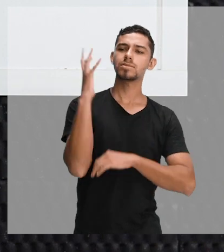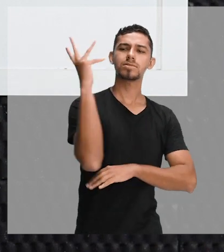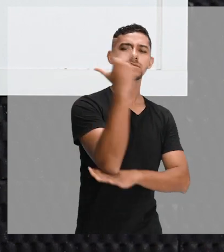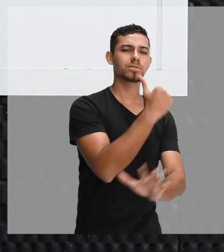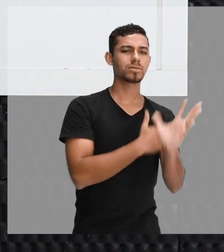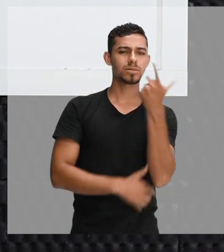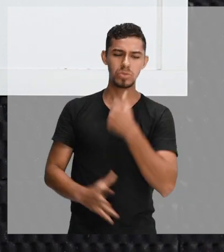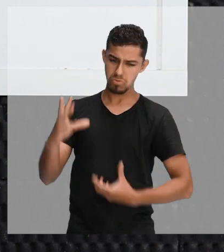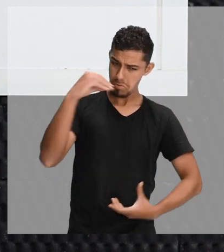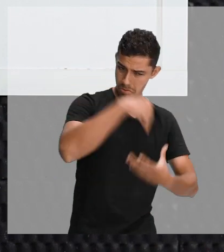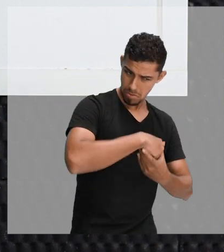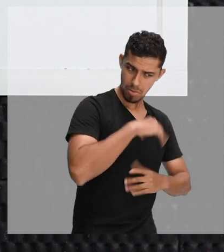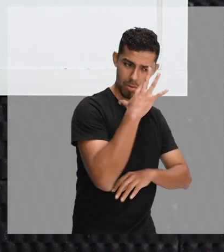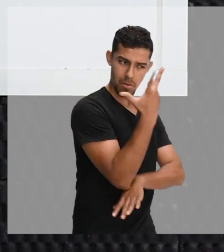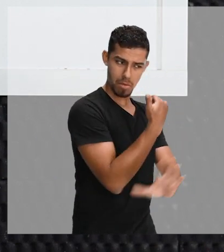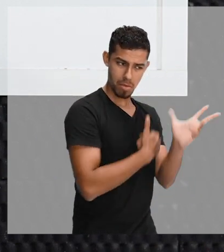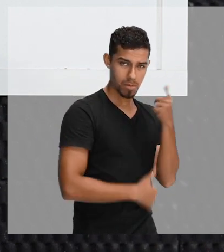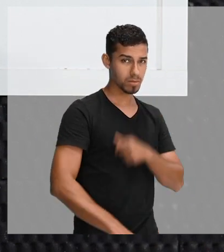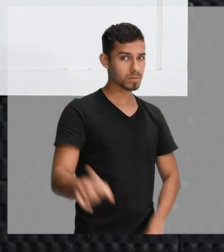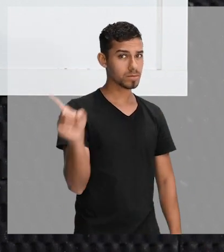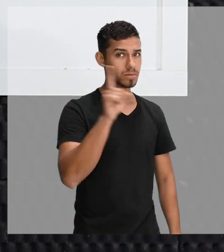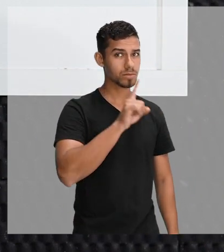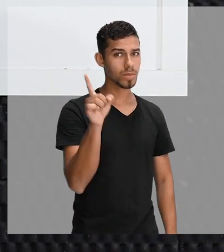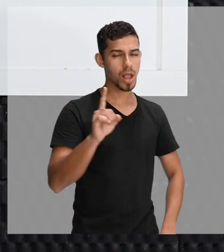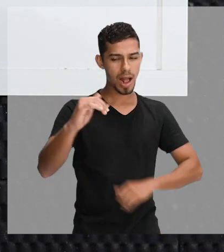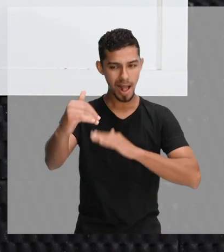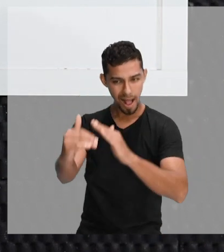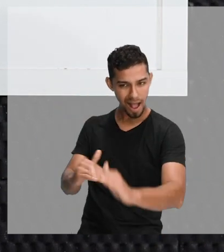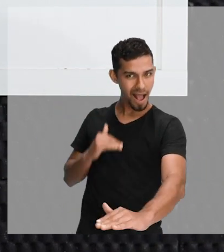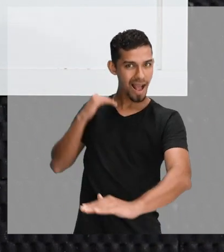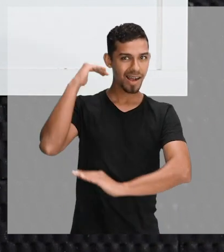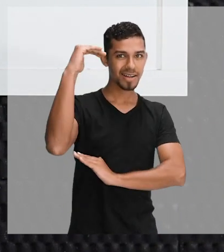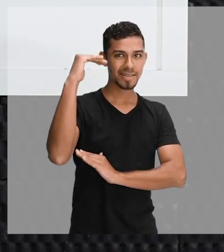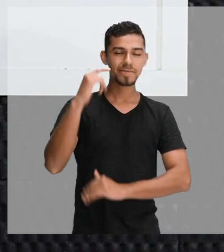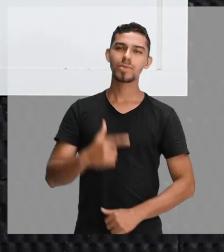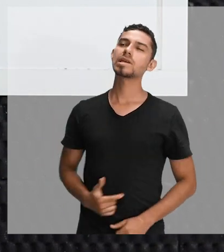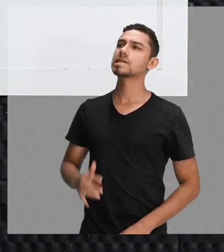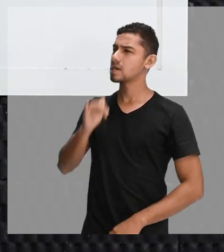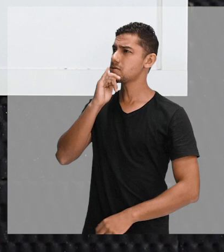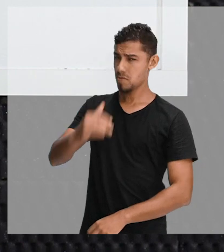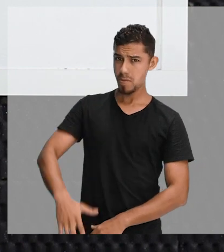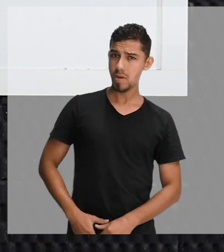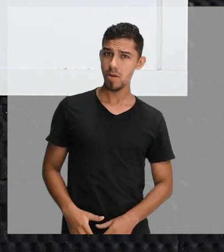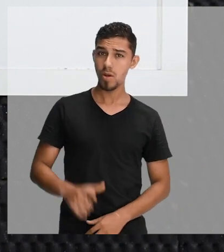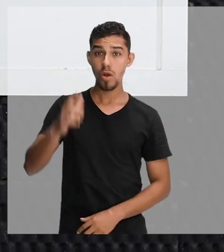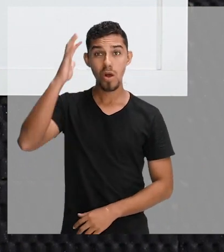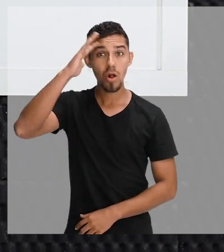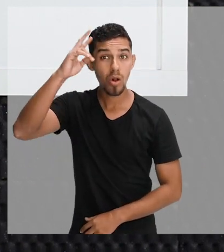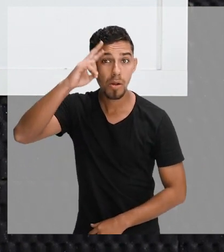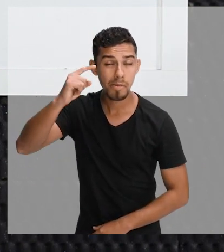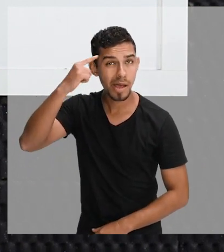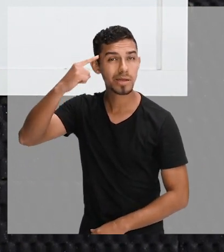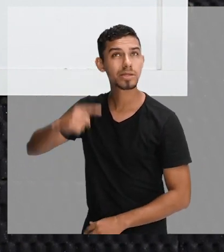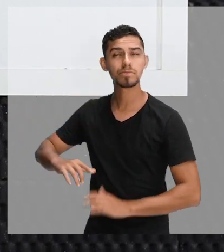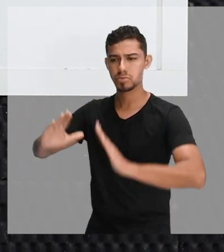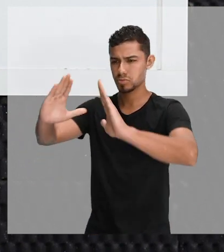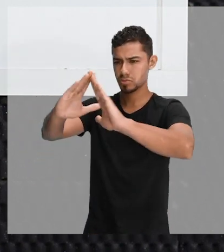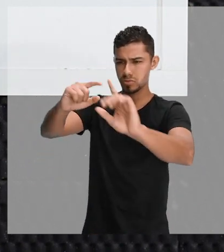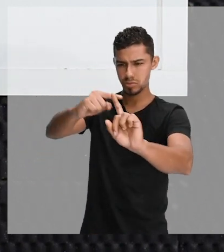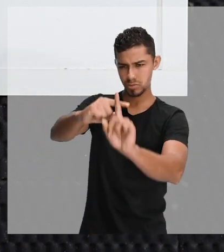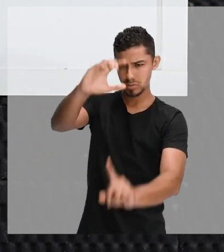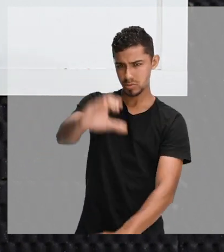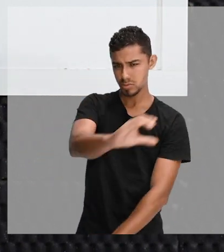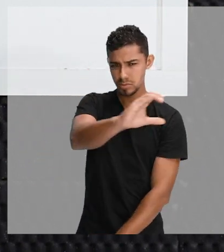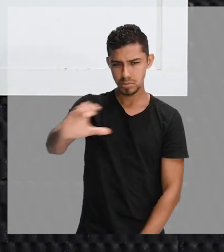uma mudança muito forte, certo? Olha só, você pega a famosa Igreja Católica, você pega os segmentos religiosos, você pega